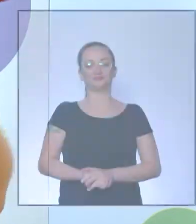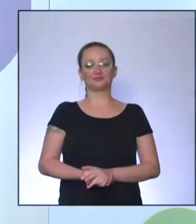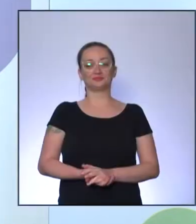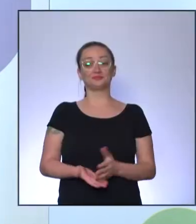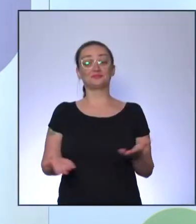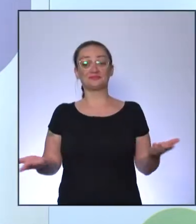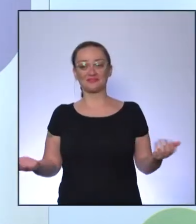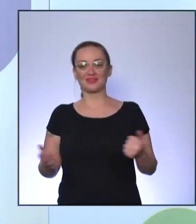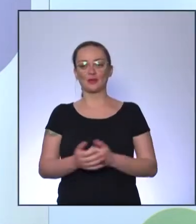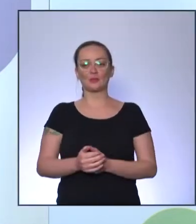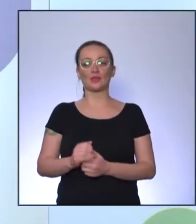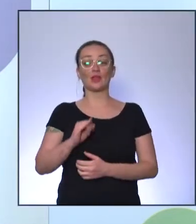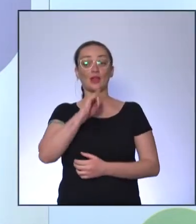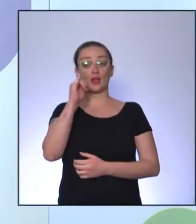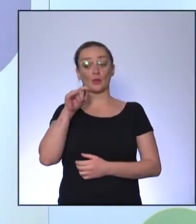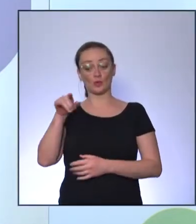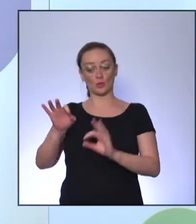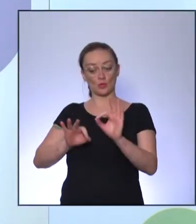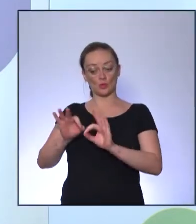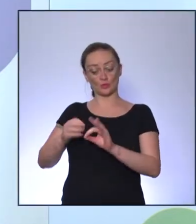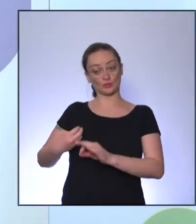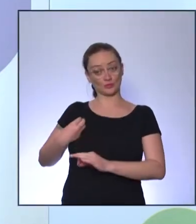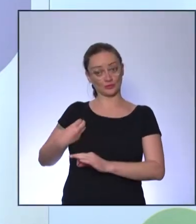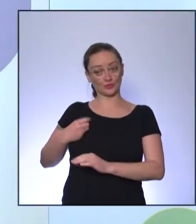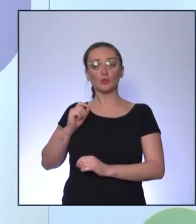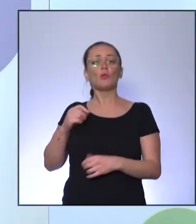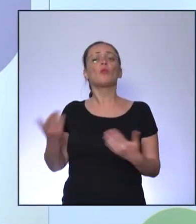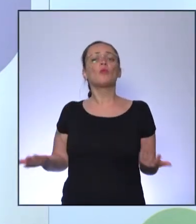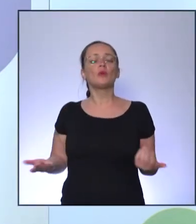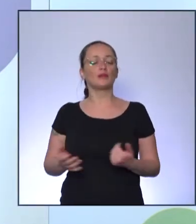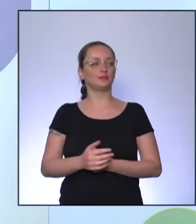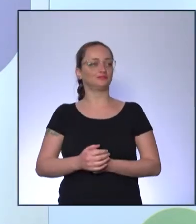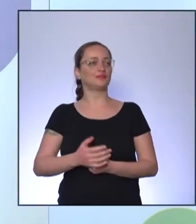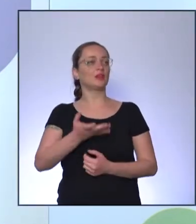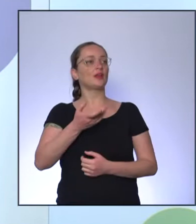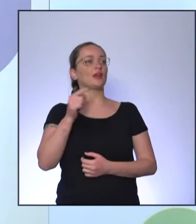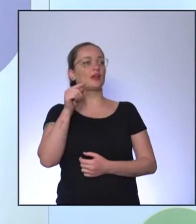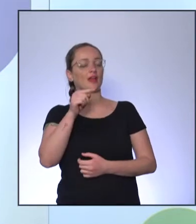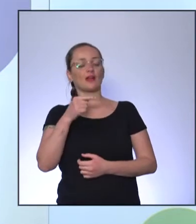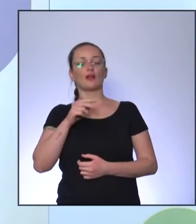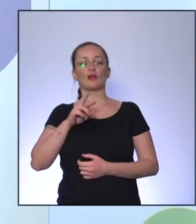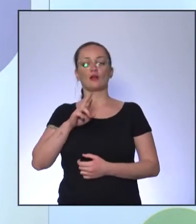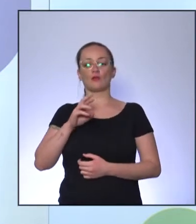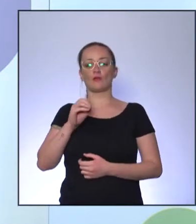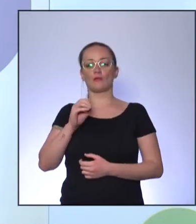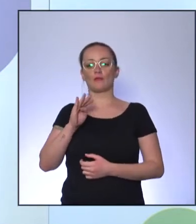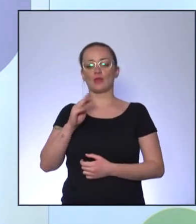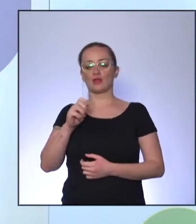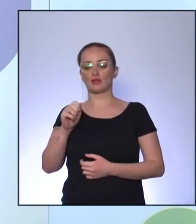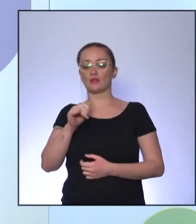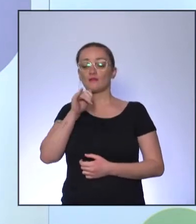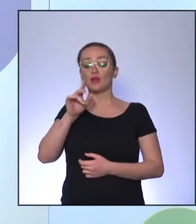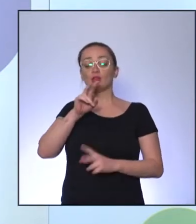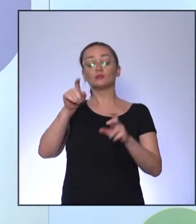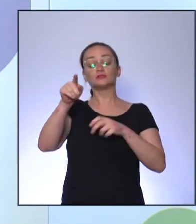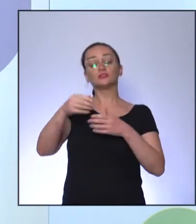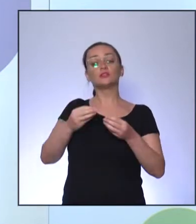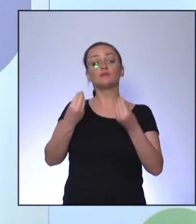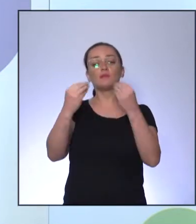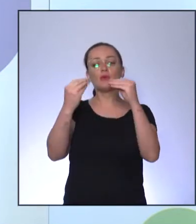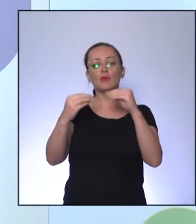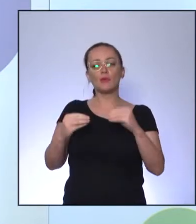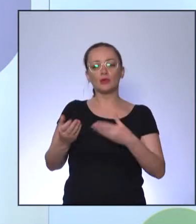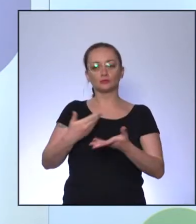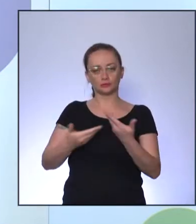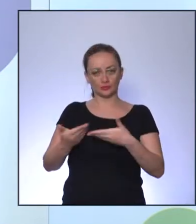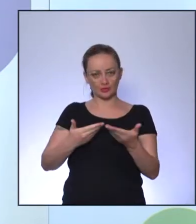voltando, qual que é a importância do projeto de vida? Eu queria que a Roberta trouxesse um pouquinho da voz de vocês. Alguns estudantes colocaram no chat.